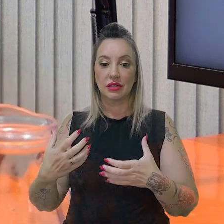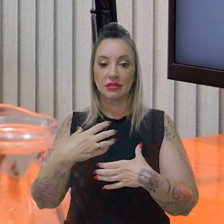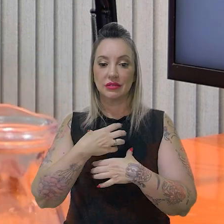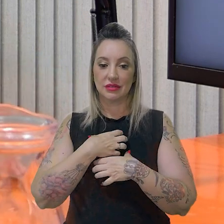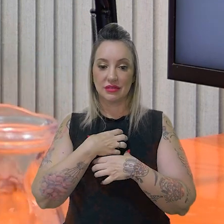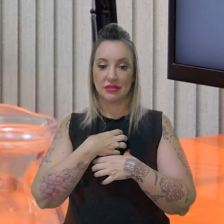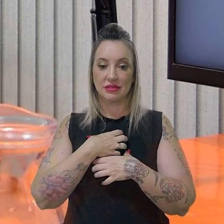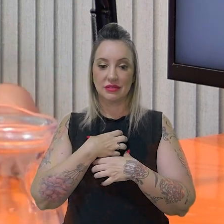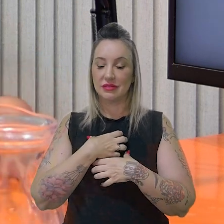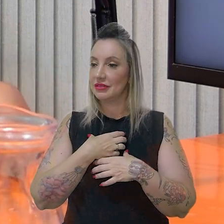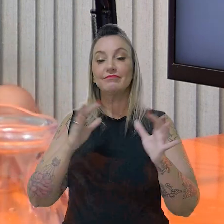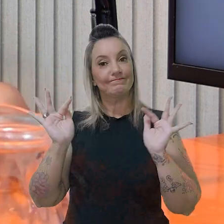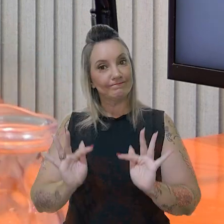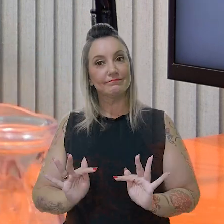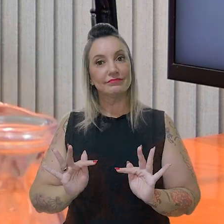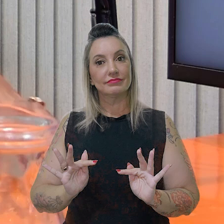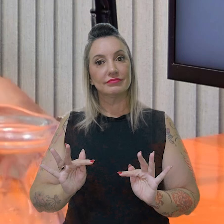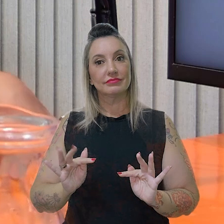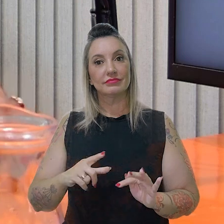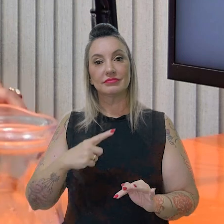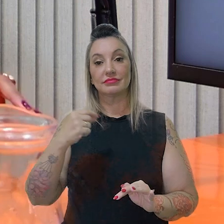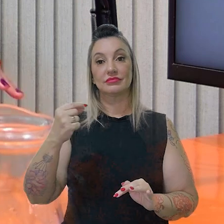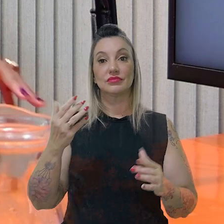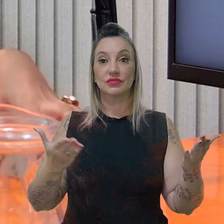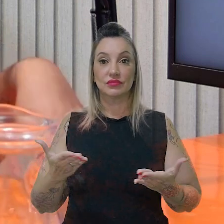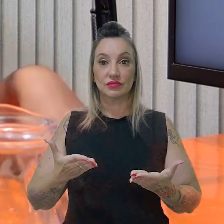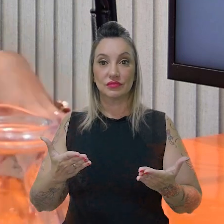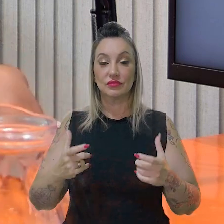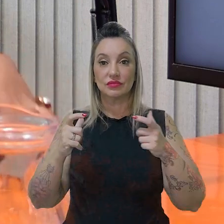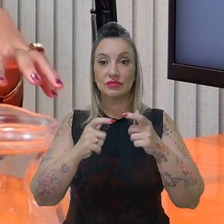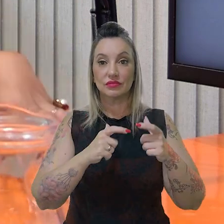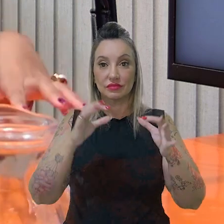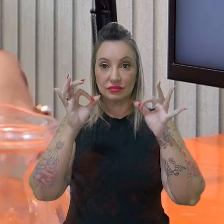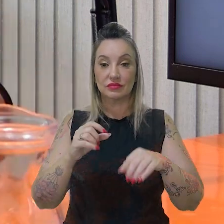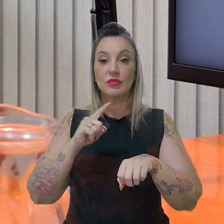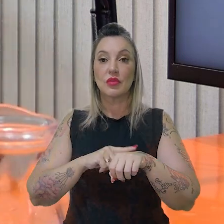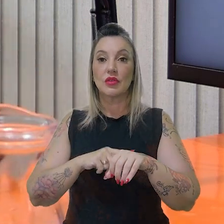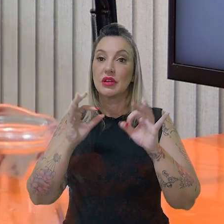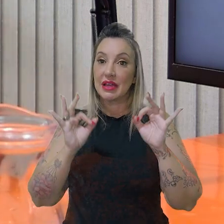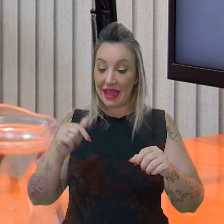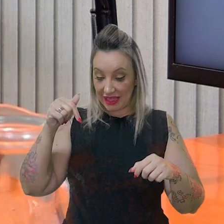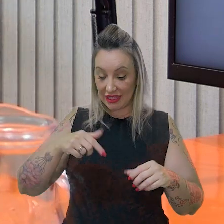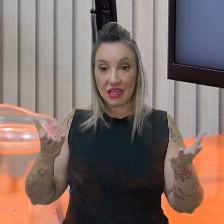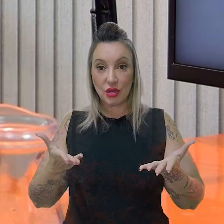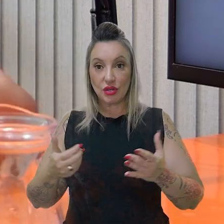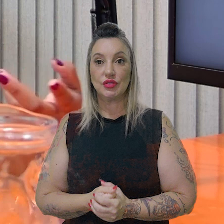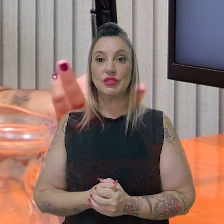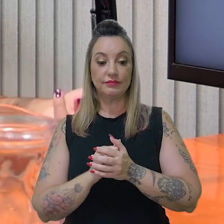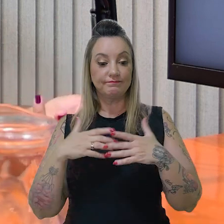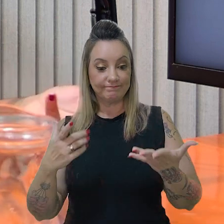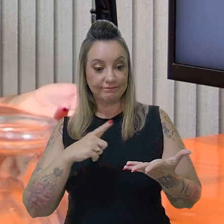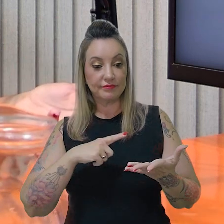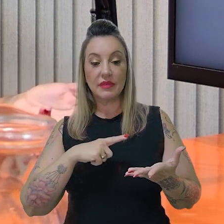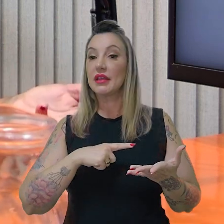muito gratificada sabe pela escolha de est hoje nos lugares certos momentos certos de est aqui e E ainda ter